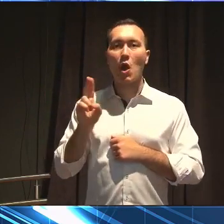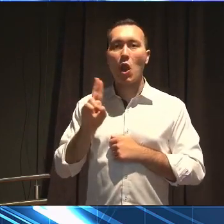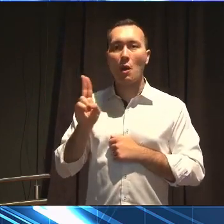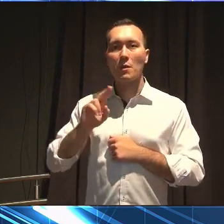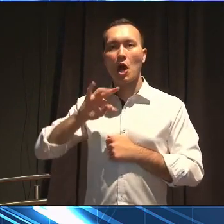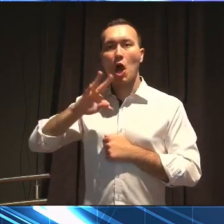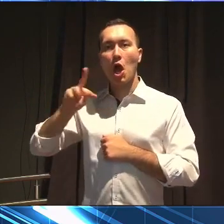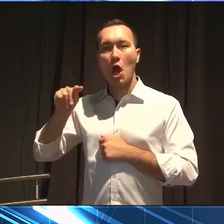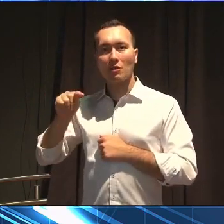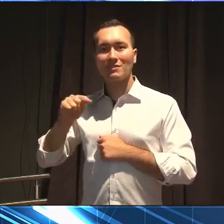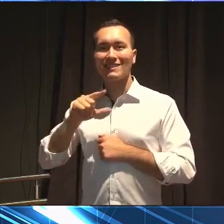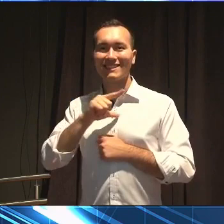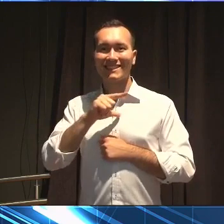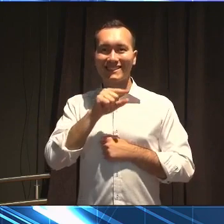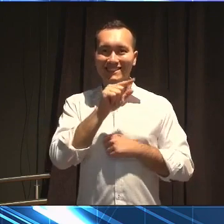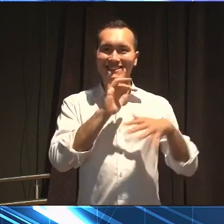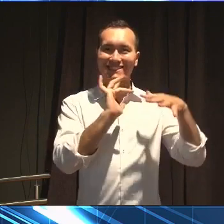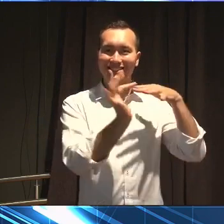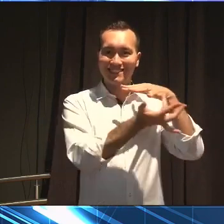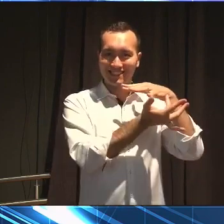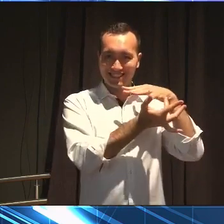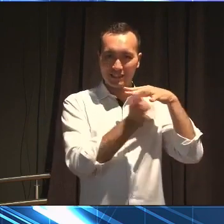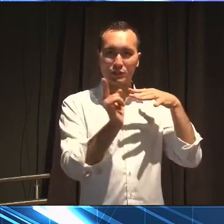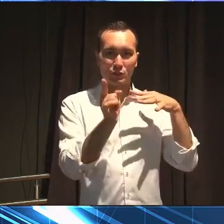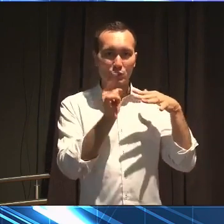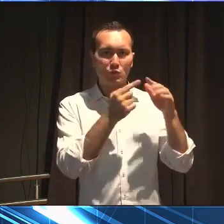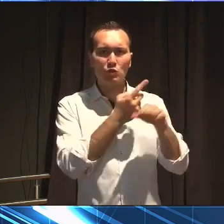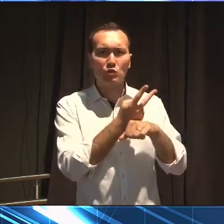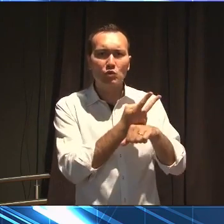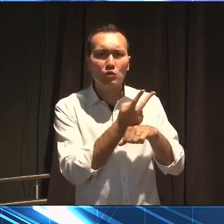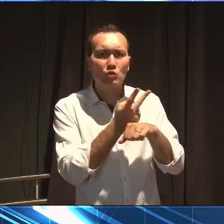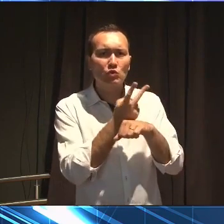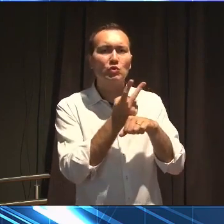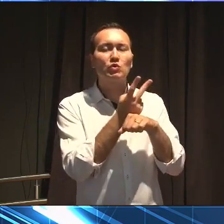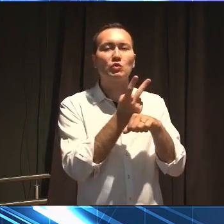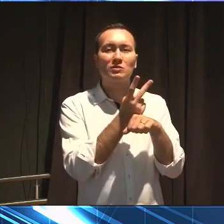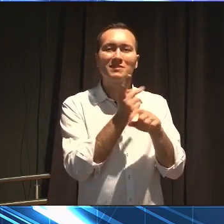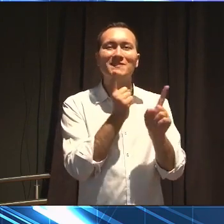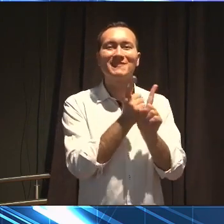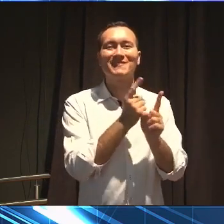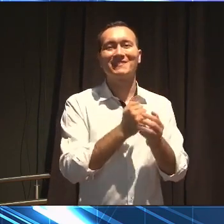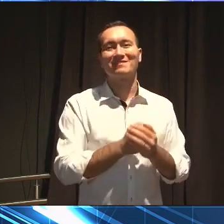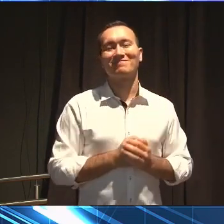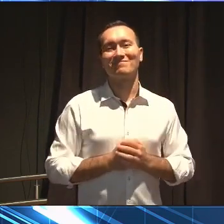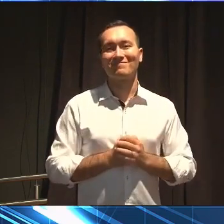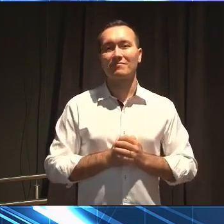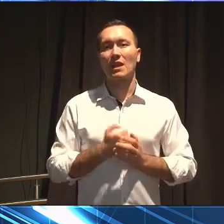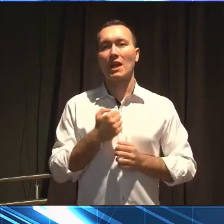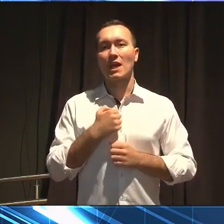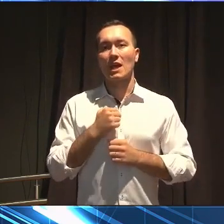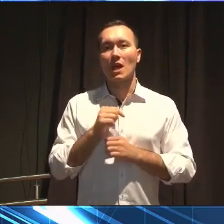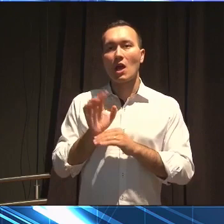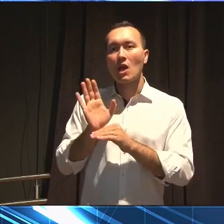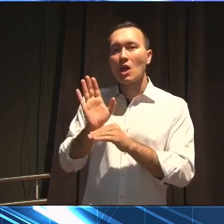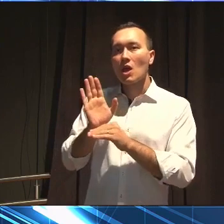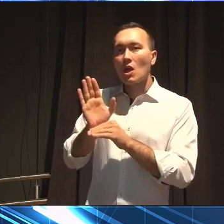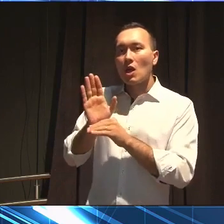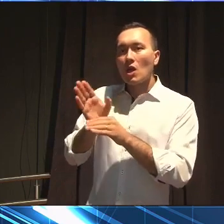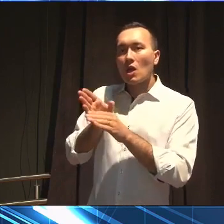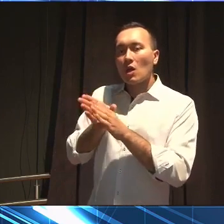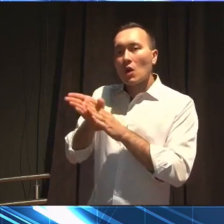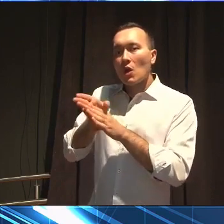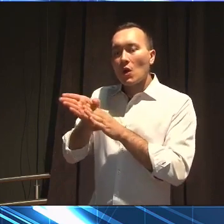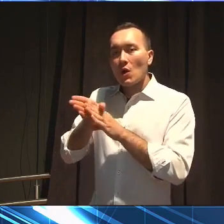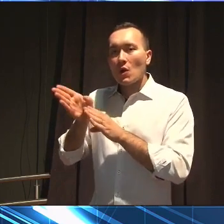mas eu acredito que se procurar por Silvia Dapper, vocês também vão encontrar. E sou facilitadora de processos colaborativos